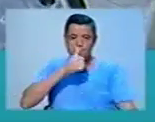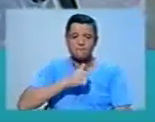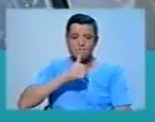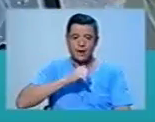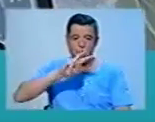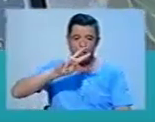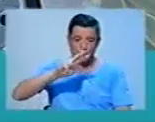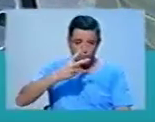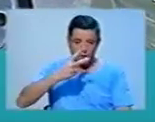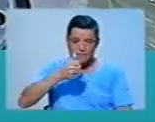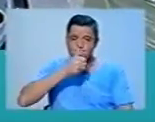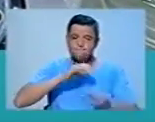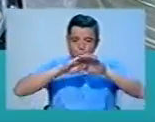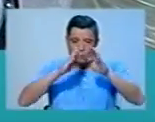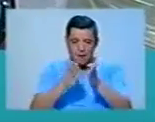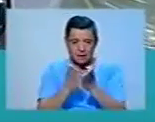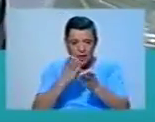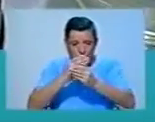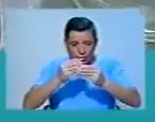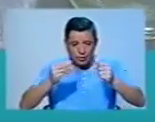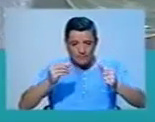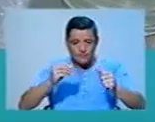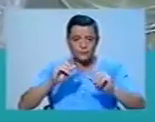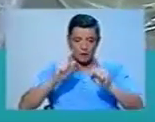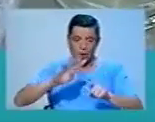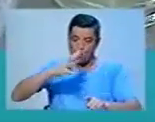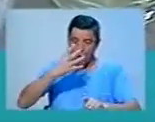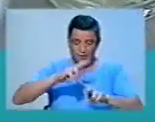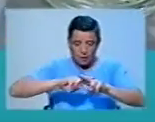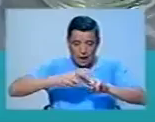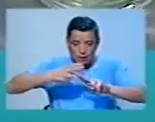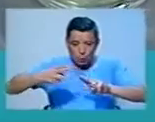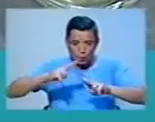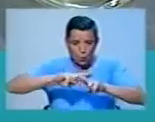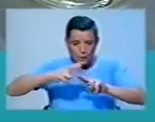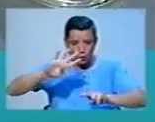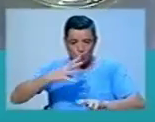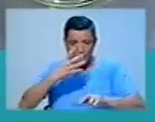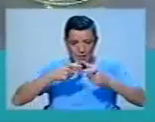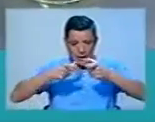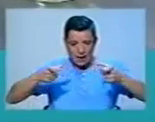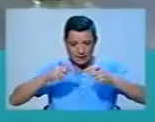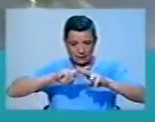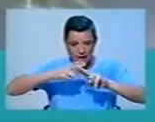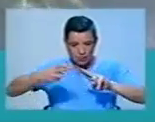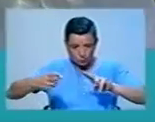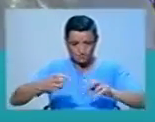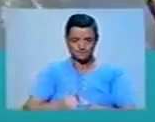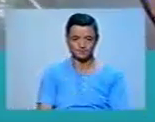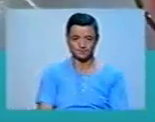alho picados, de azeite quanto baste, meio pimento vermelho cortado em cubinhos, 2 tomates maduros também cortados em